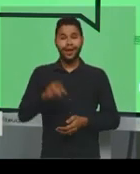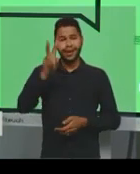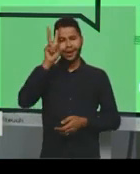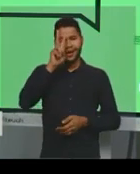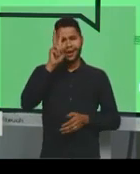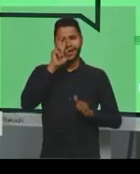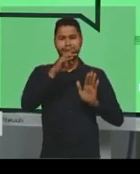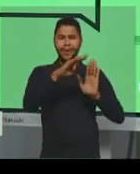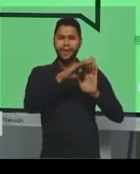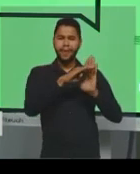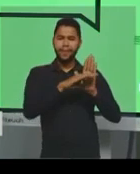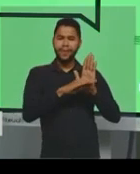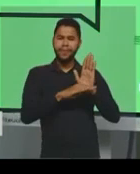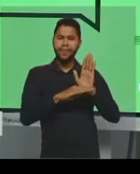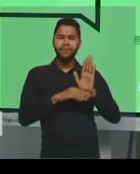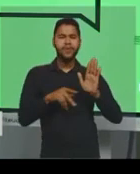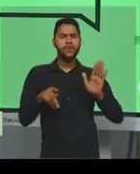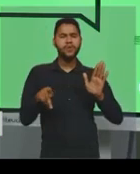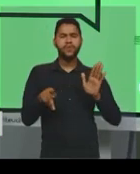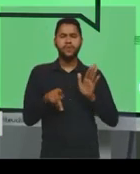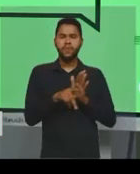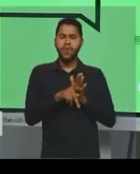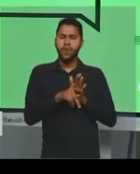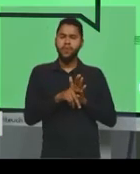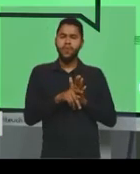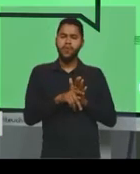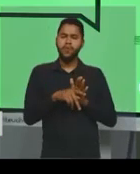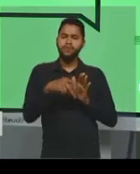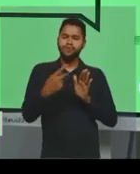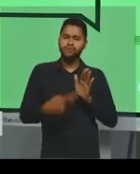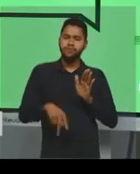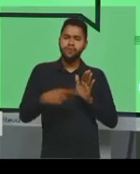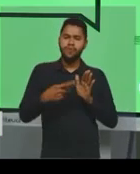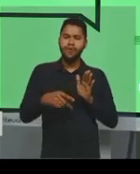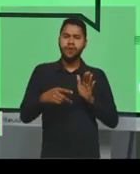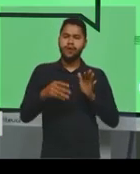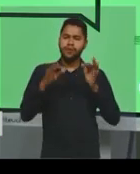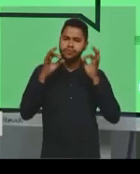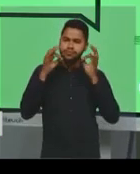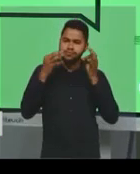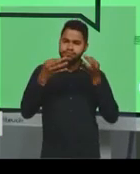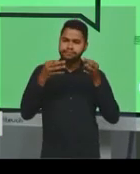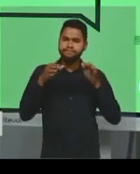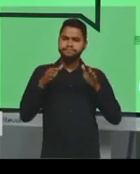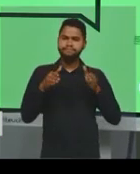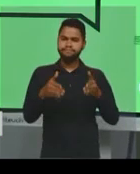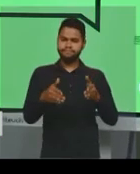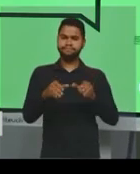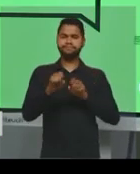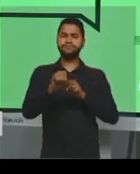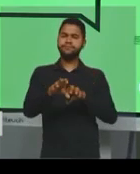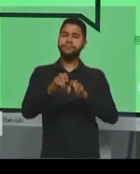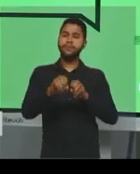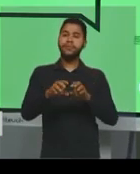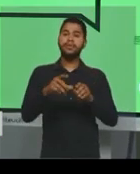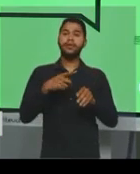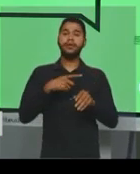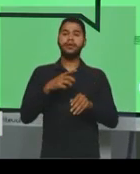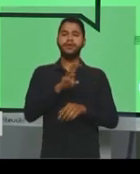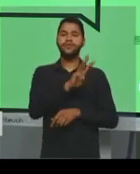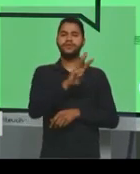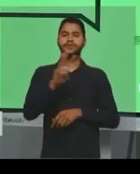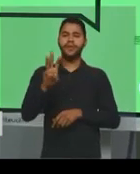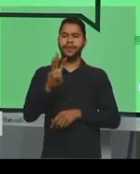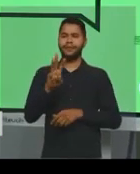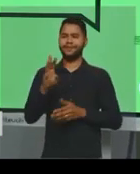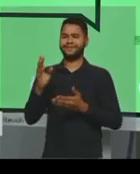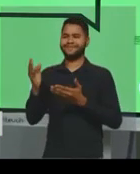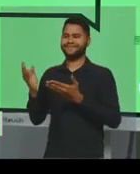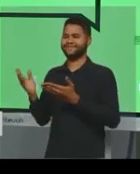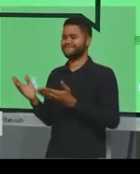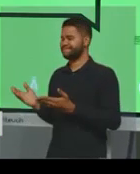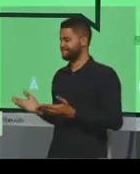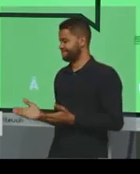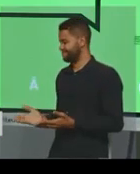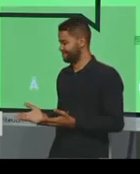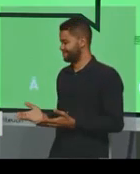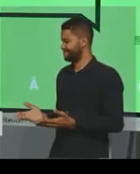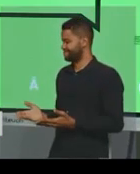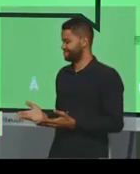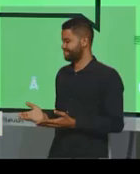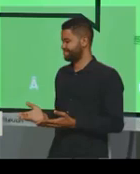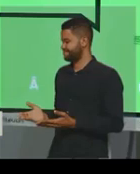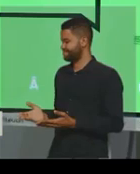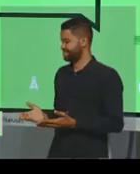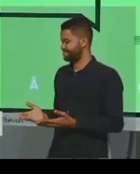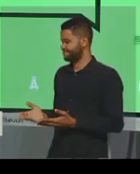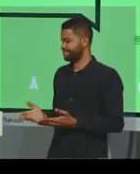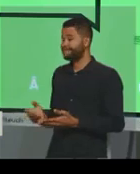programação completa do Se Liga na Educação está no nosso site, no endereço que aparece agora na sua tela.